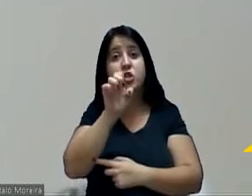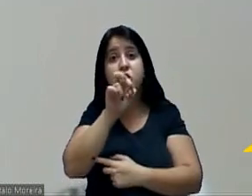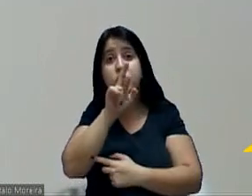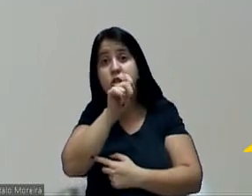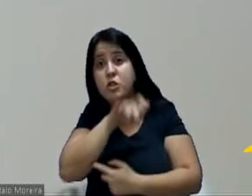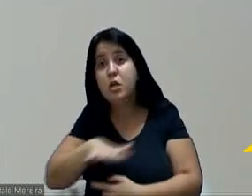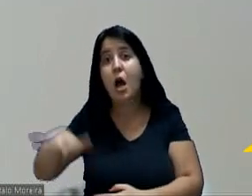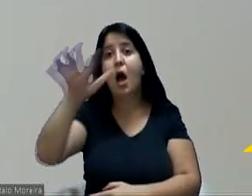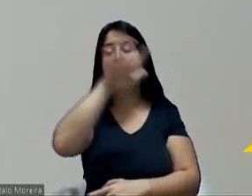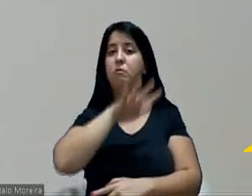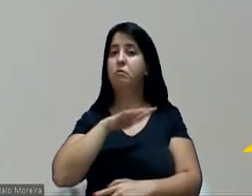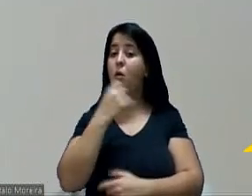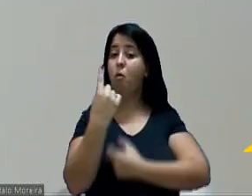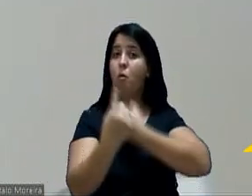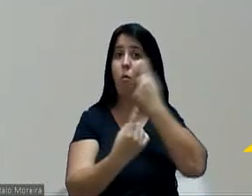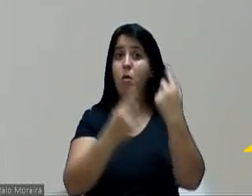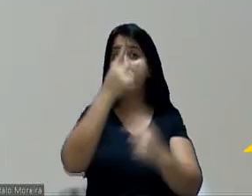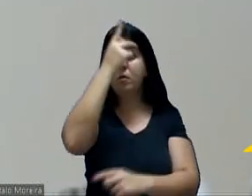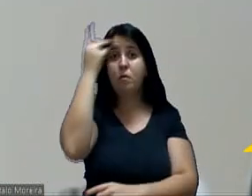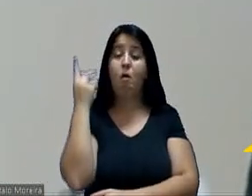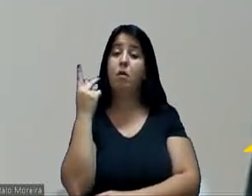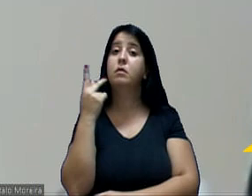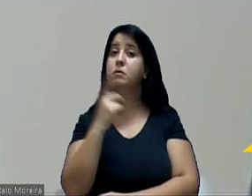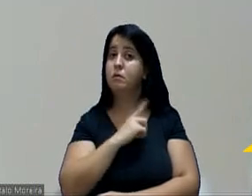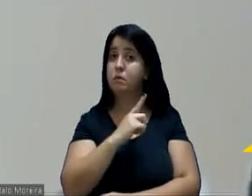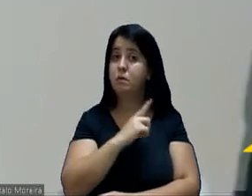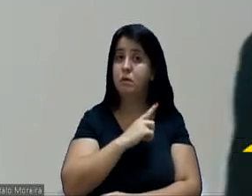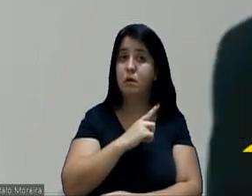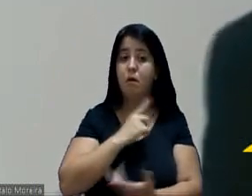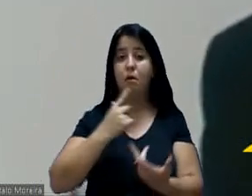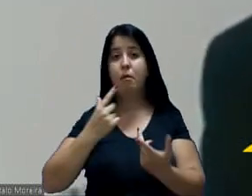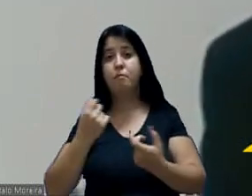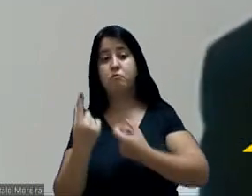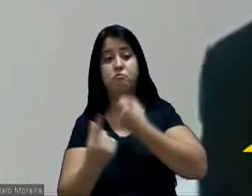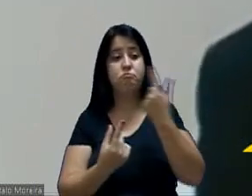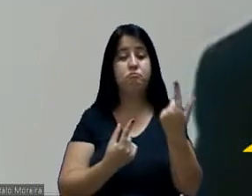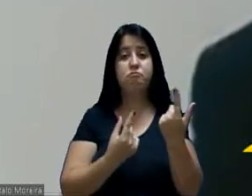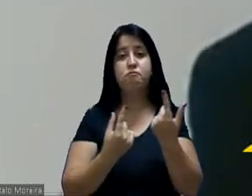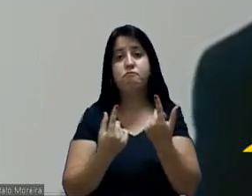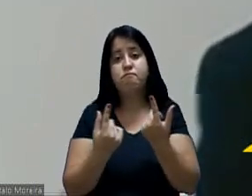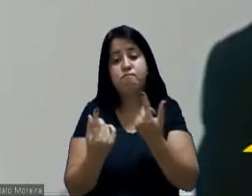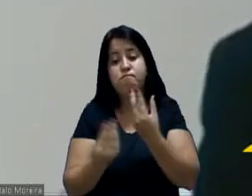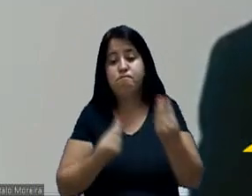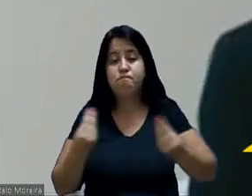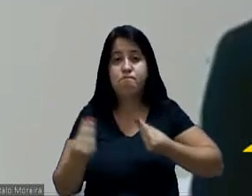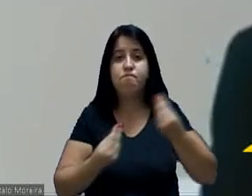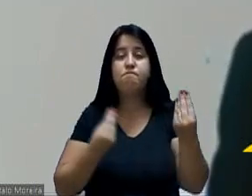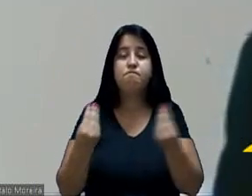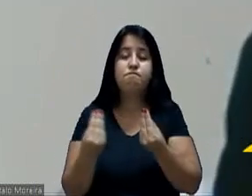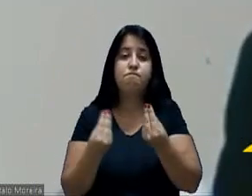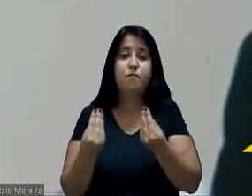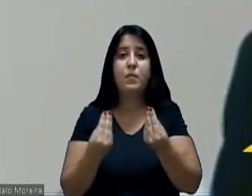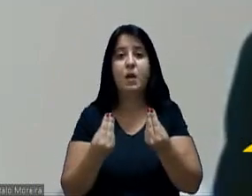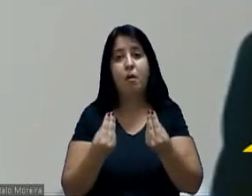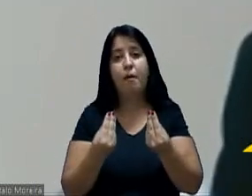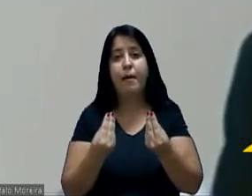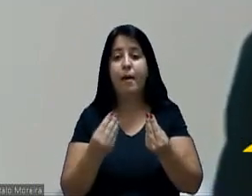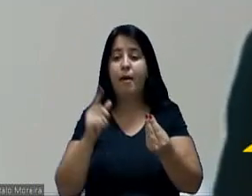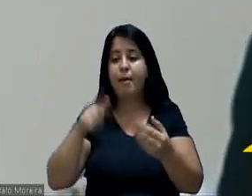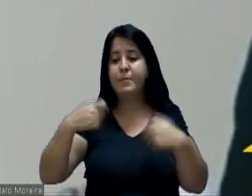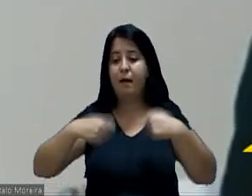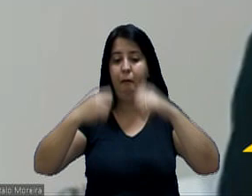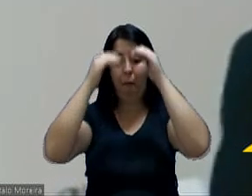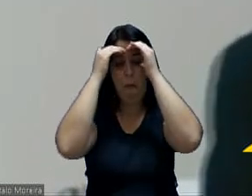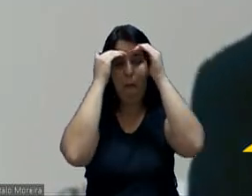pessoas que faziam parte da comissão que não tinham pessoas de equipe técnica e simplesmente só acompanhavam a decisão